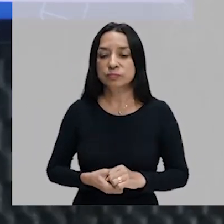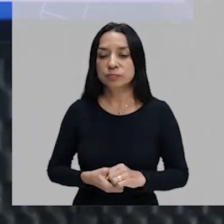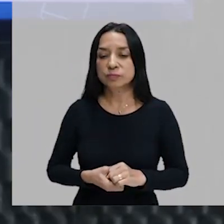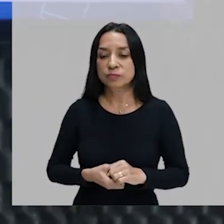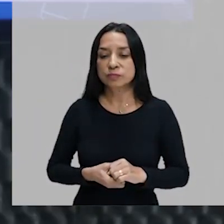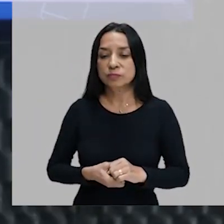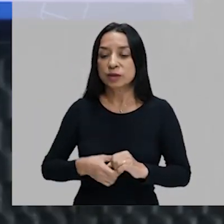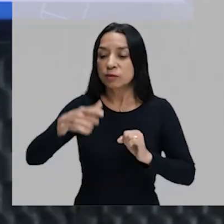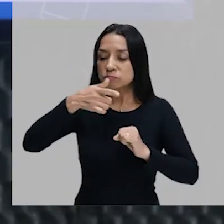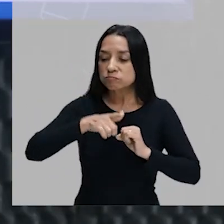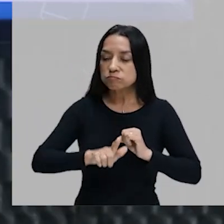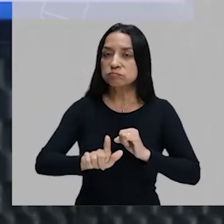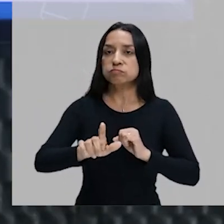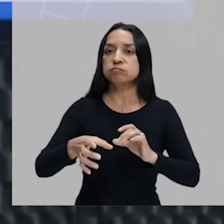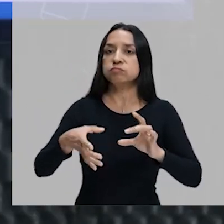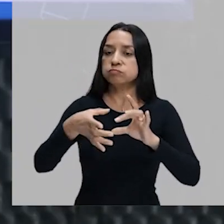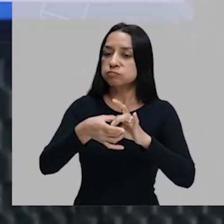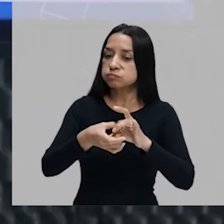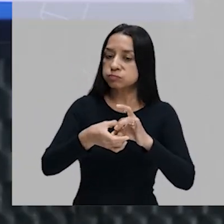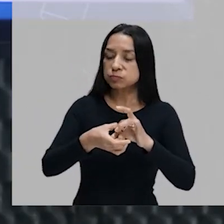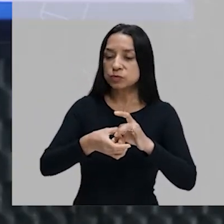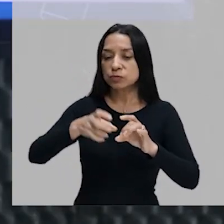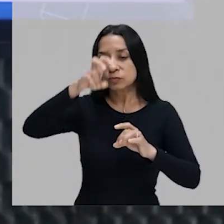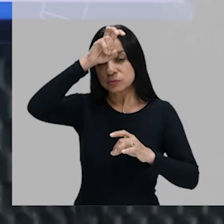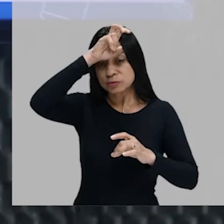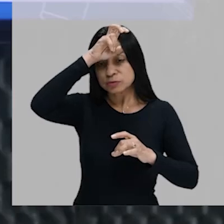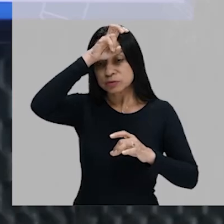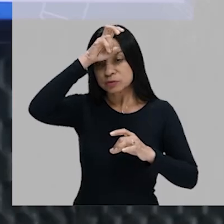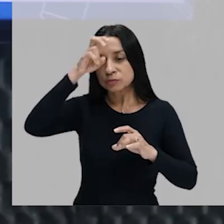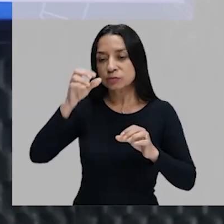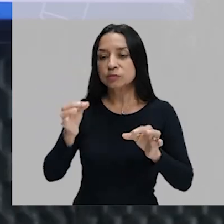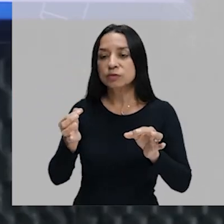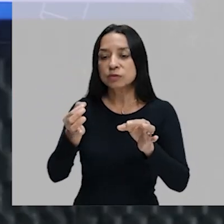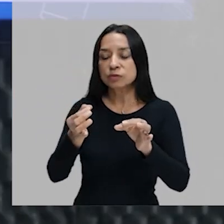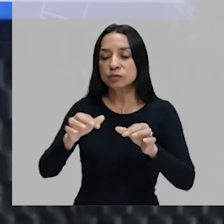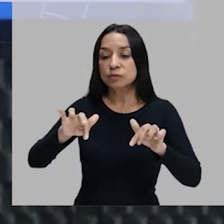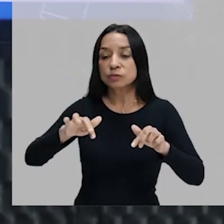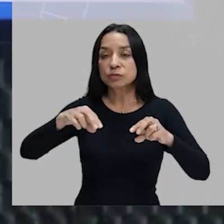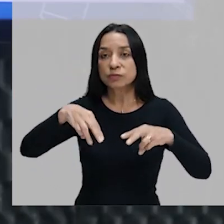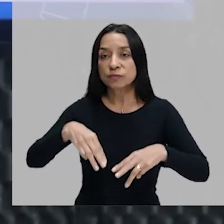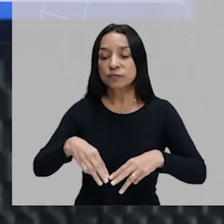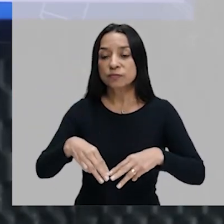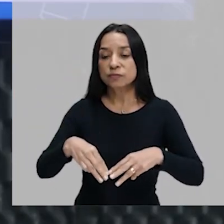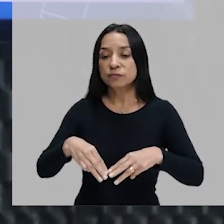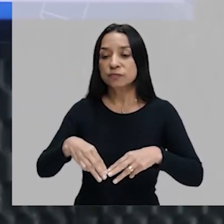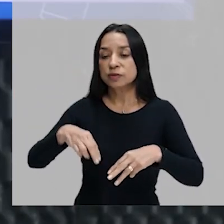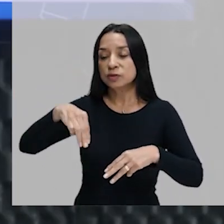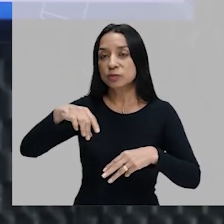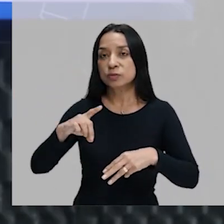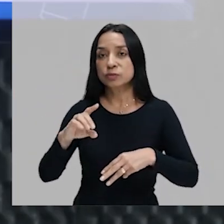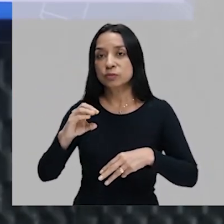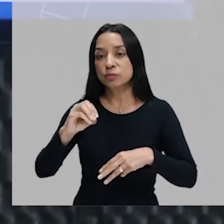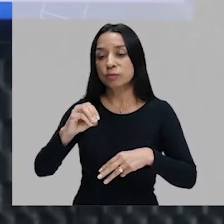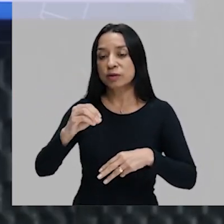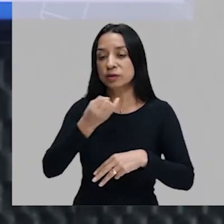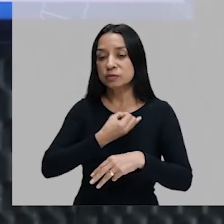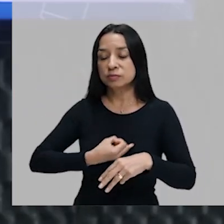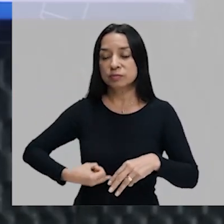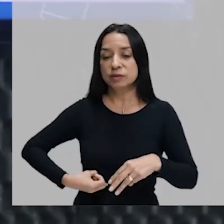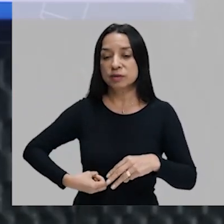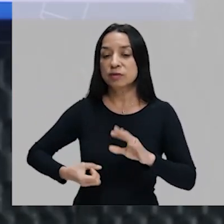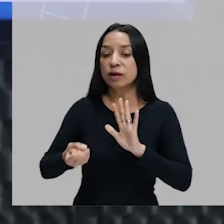uma reunificação desse Egito. Inclusive, o final do Médio Império é marcado pela invasão dos